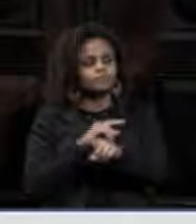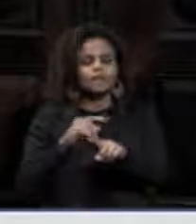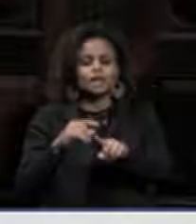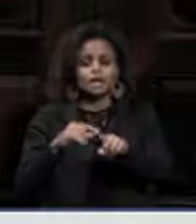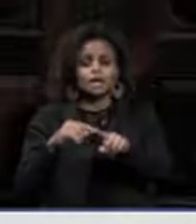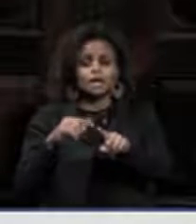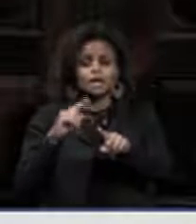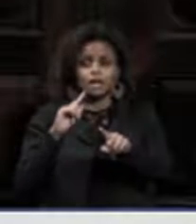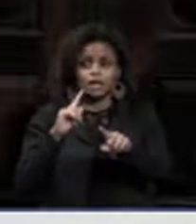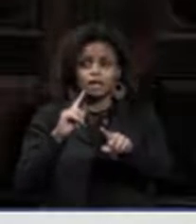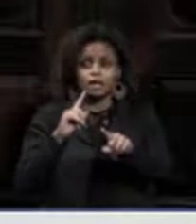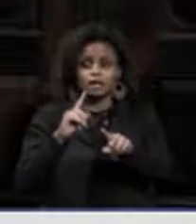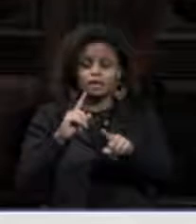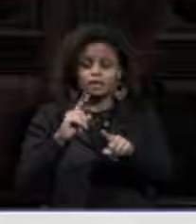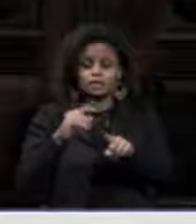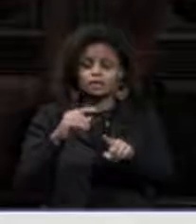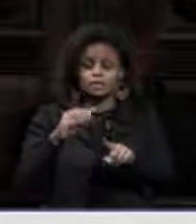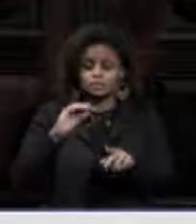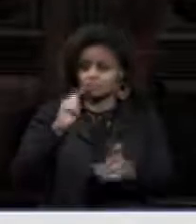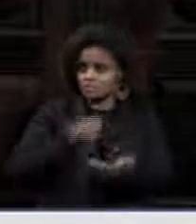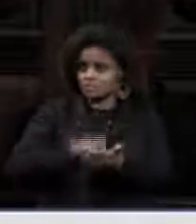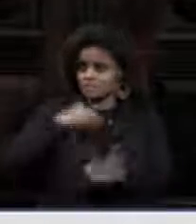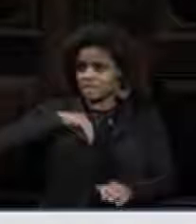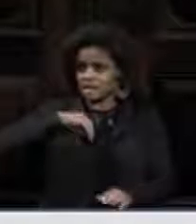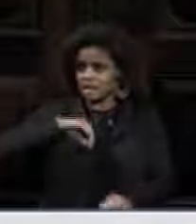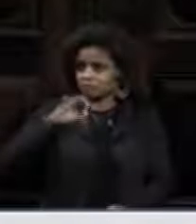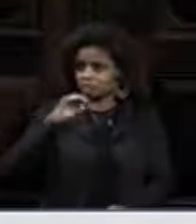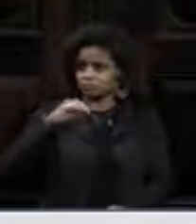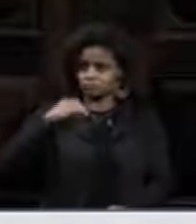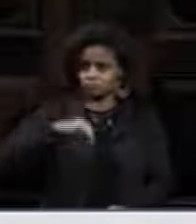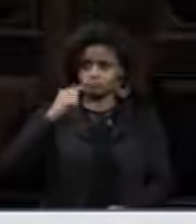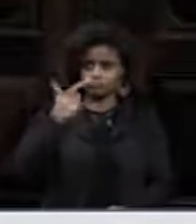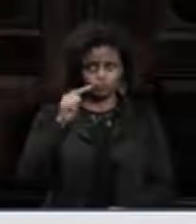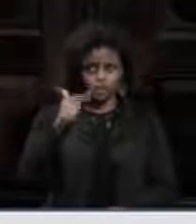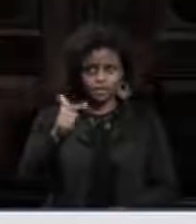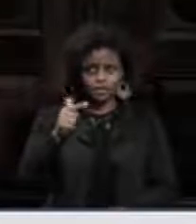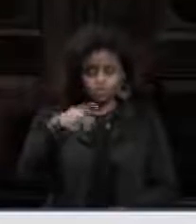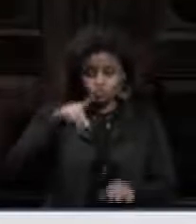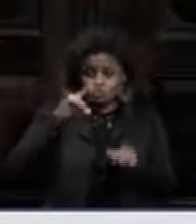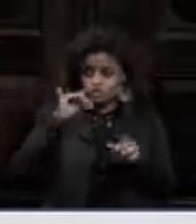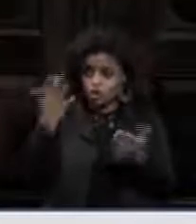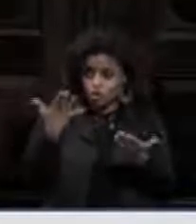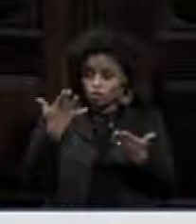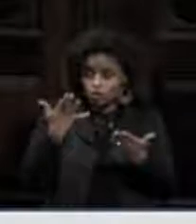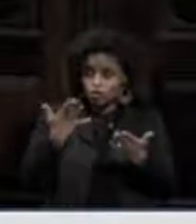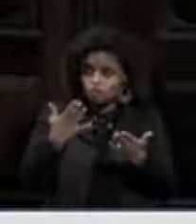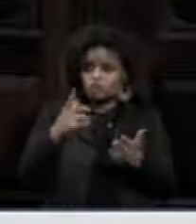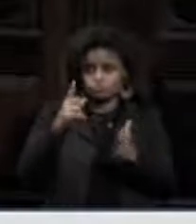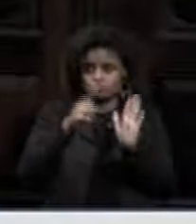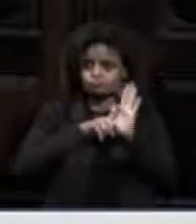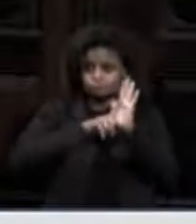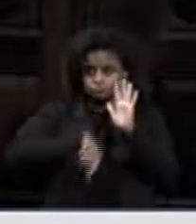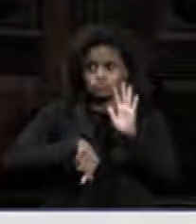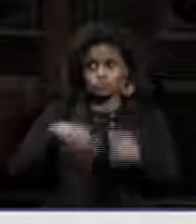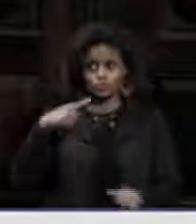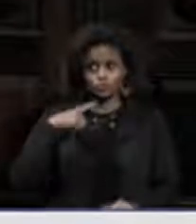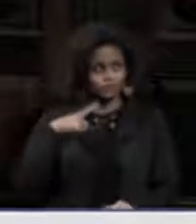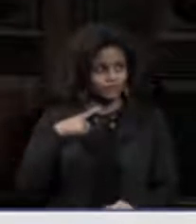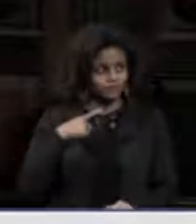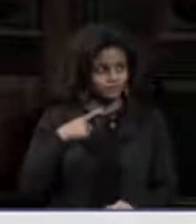descontado do salário. Ora, aqui tem deputado que às vezes aparece em plenário e que eu fico